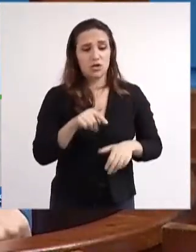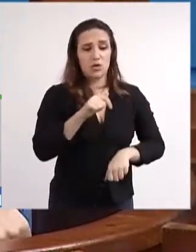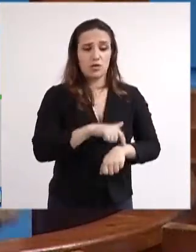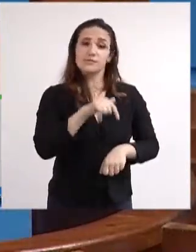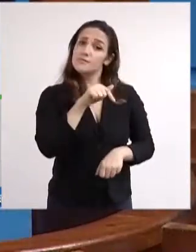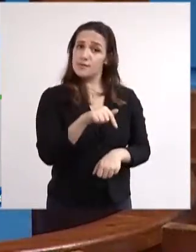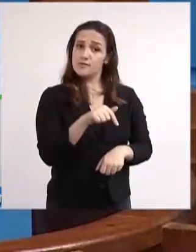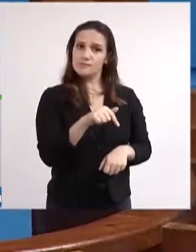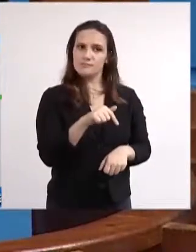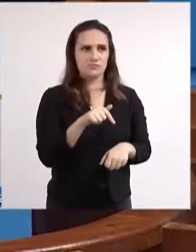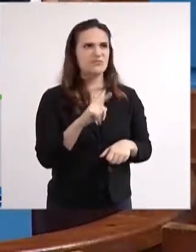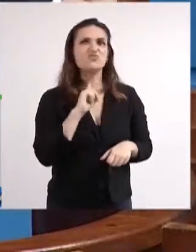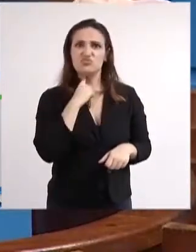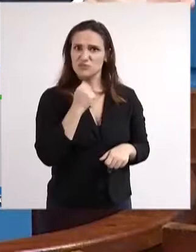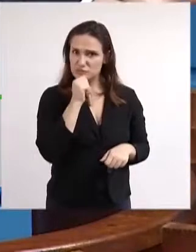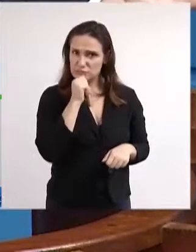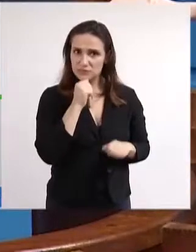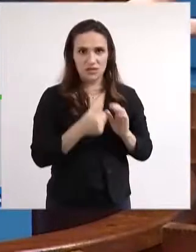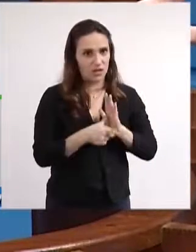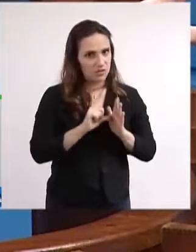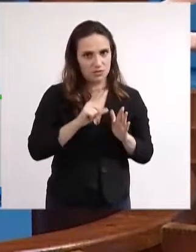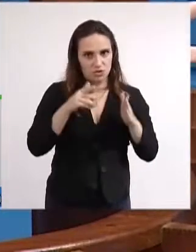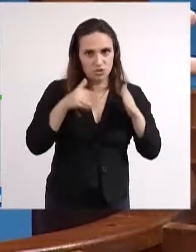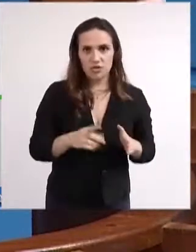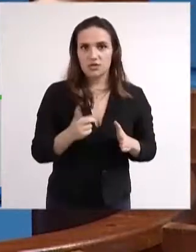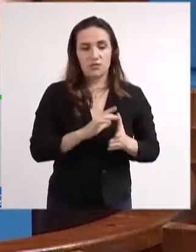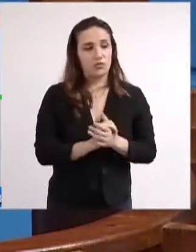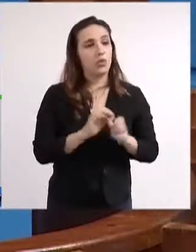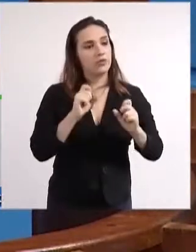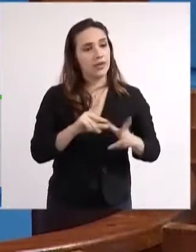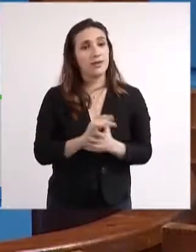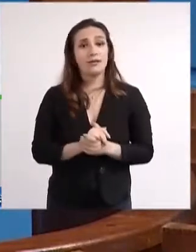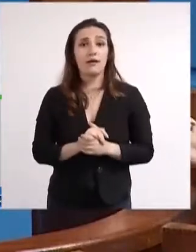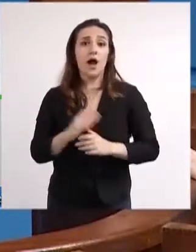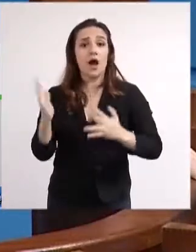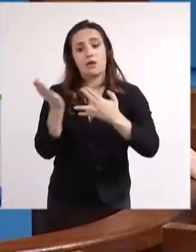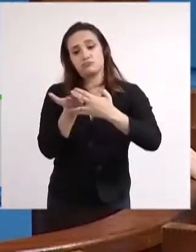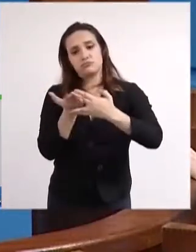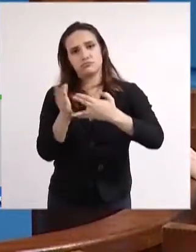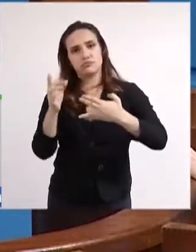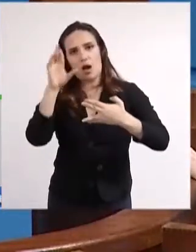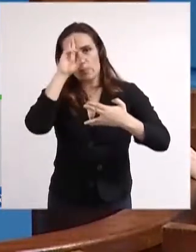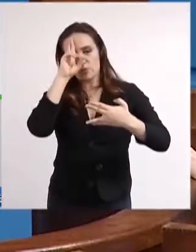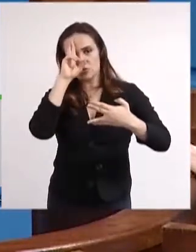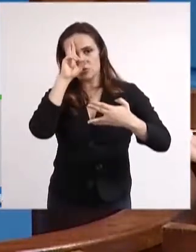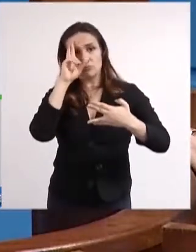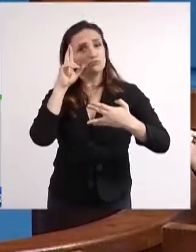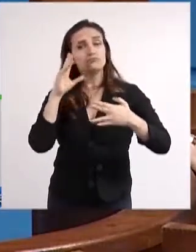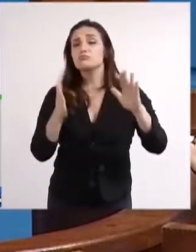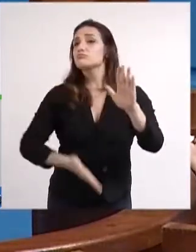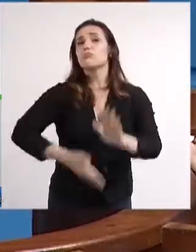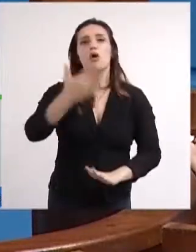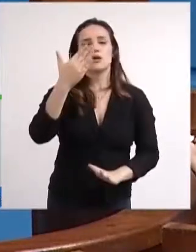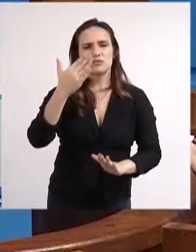alunos, e na hora do almoço eles vão para casa almoçar, e aí não vai ter quem vai limpar a escola para o período vespertino.